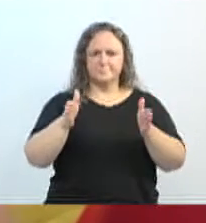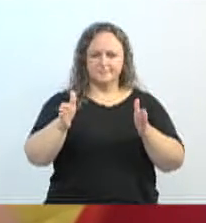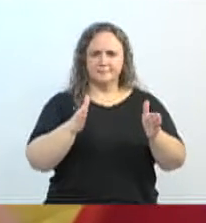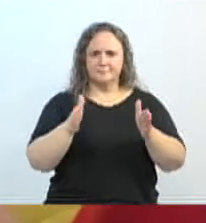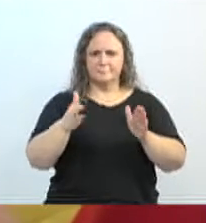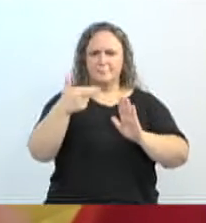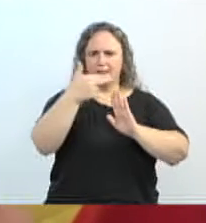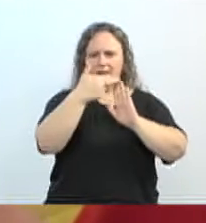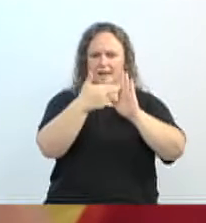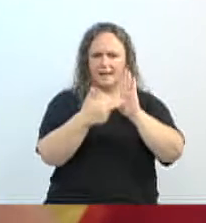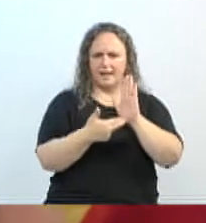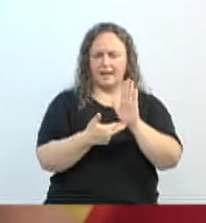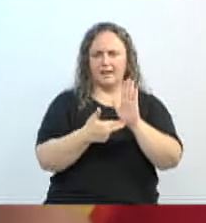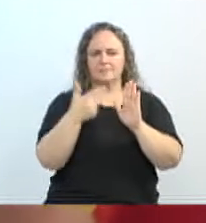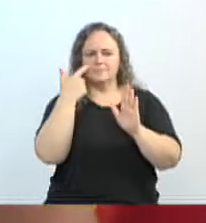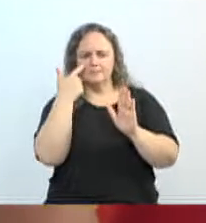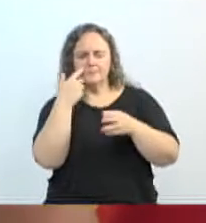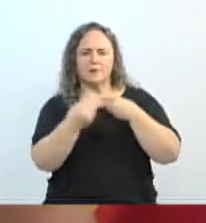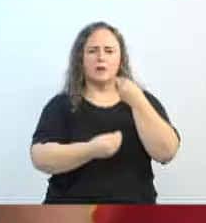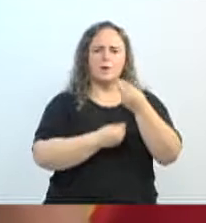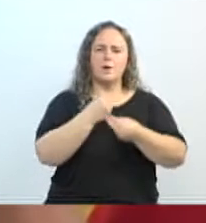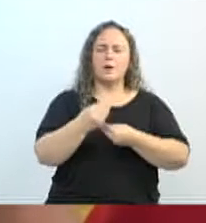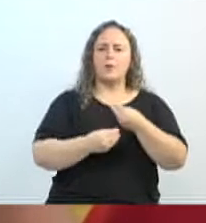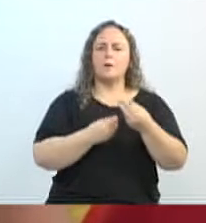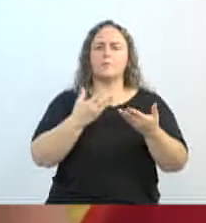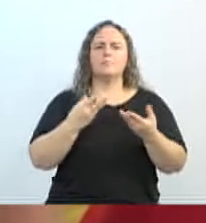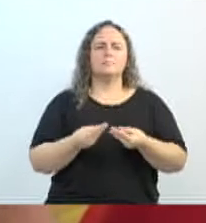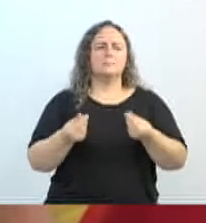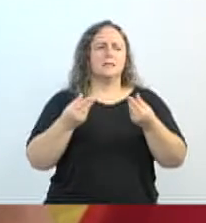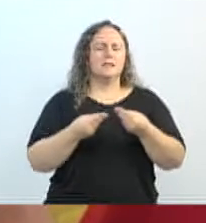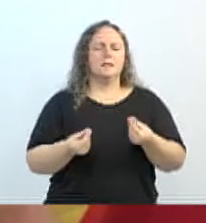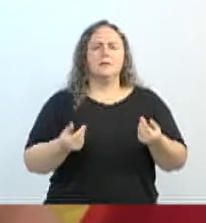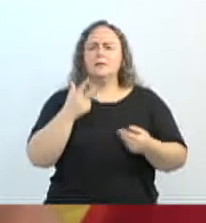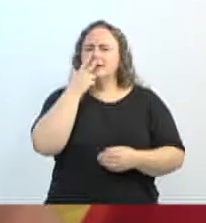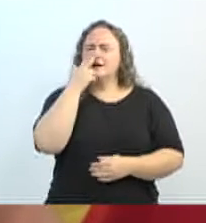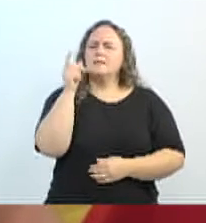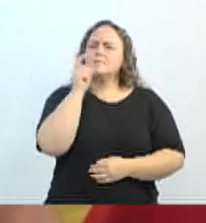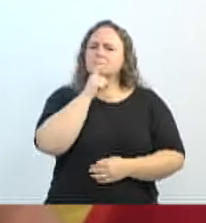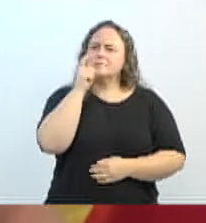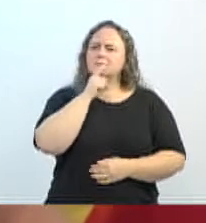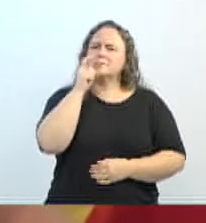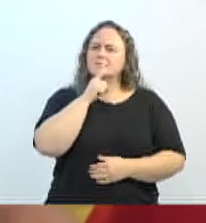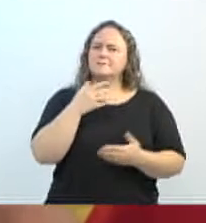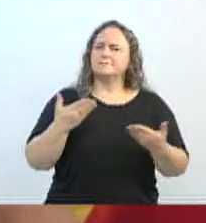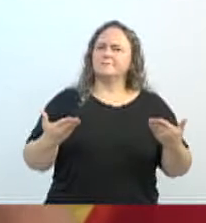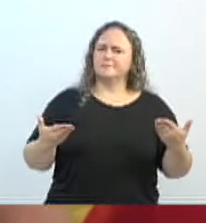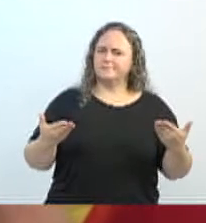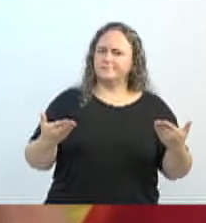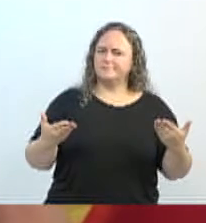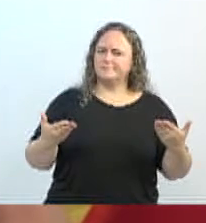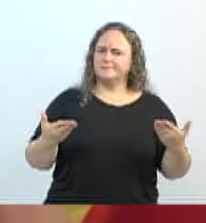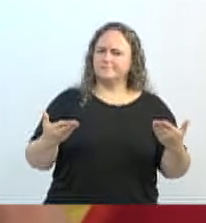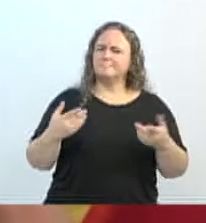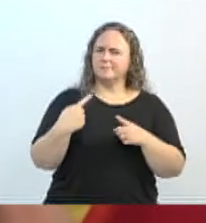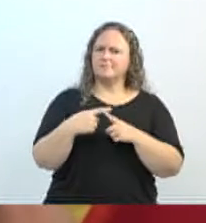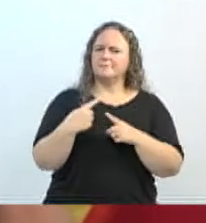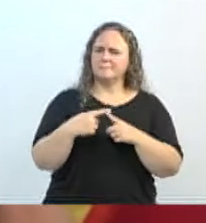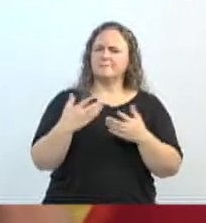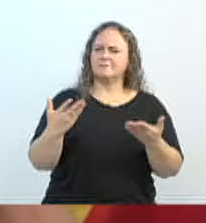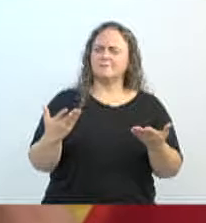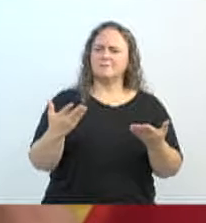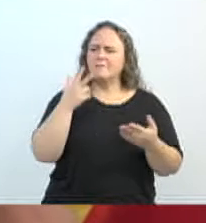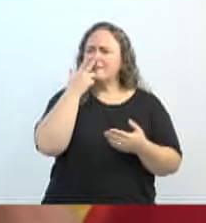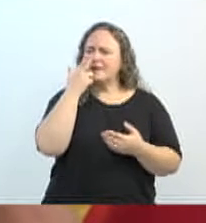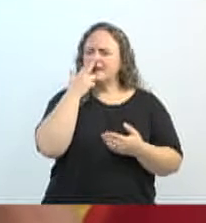medidas sanitárias contra a Covid-19 viraram uma grande hipocrisia e eu desafio qualquer pessoa a me provar o